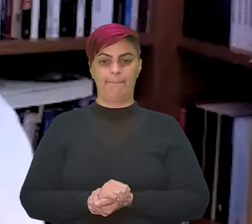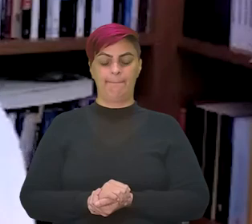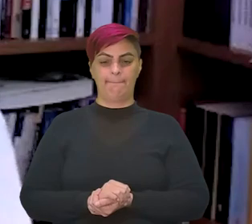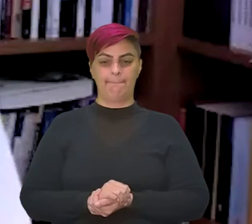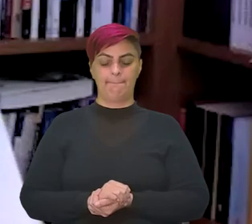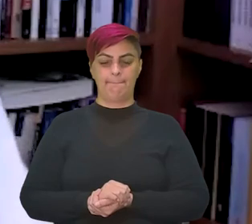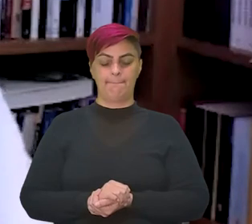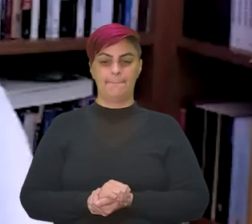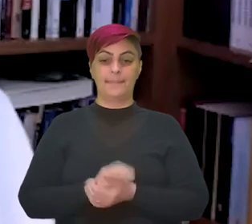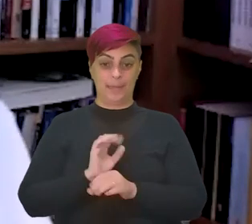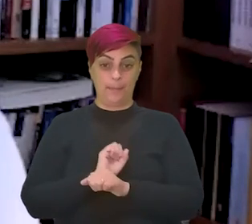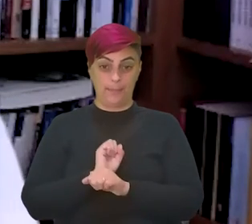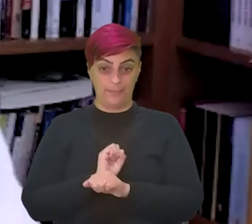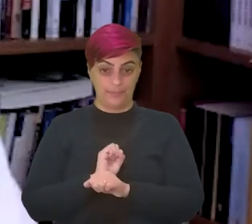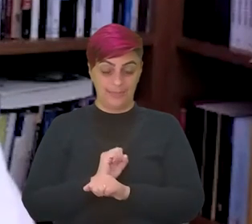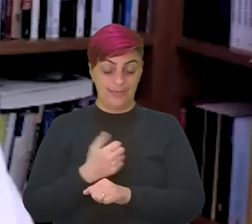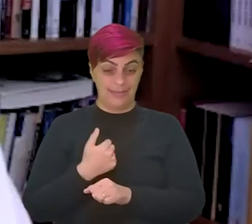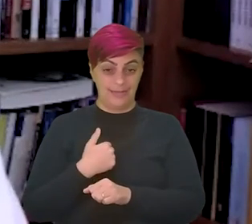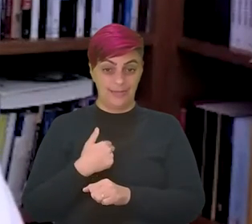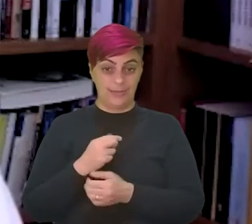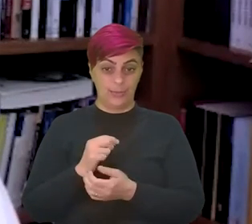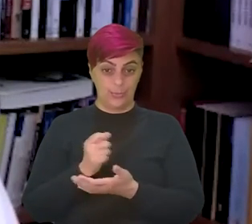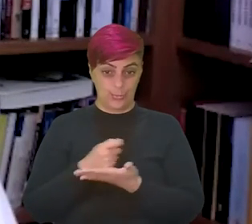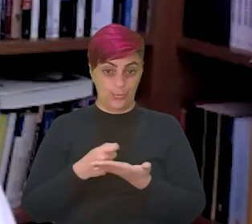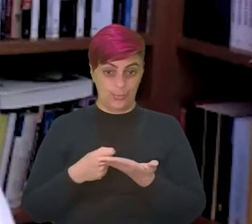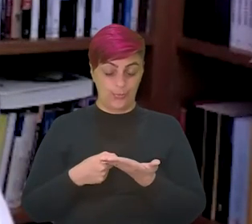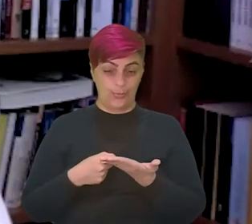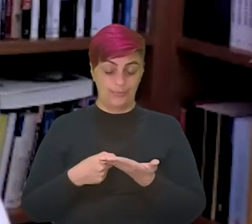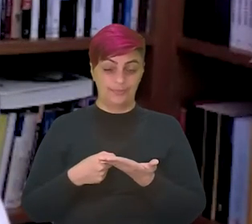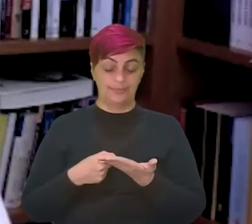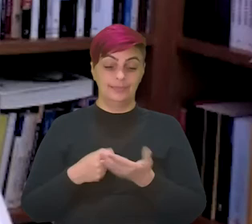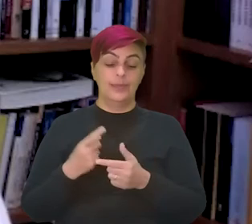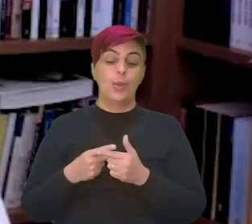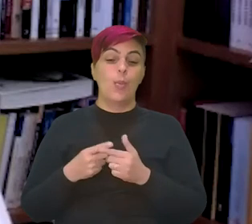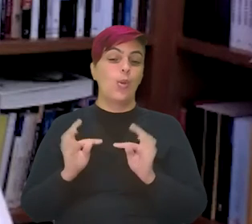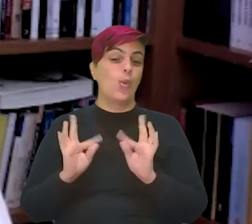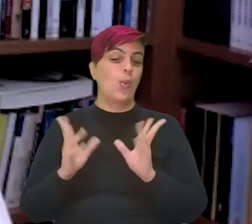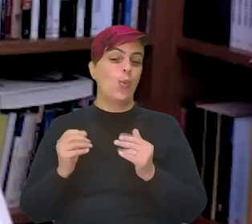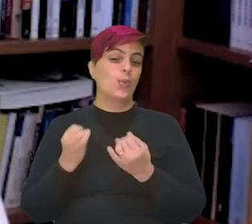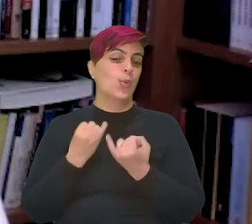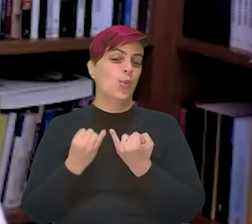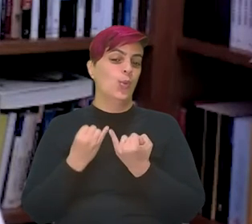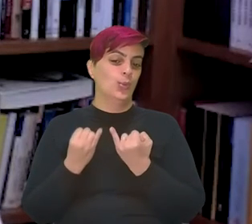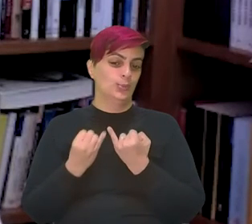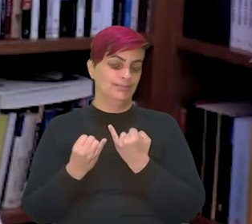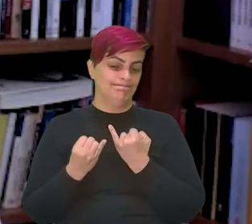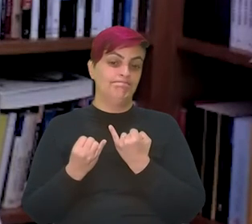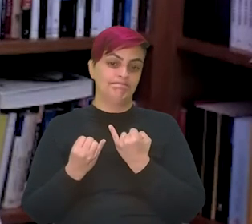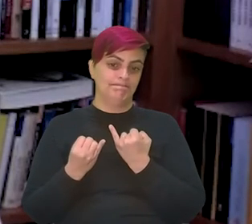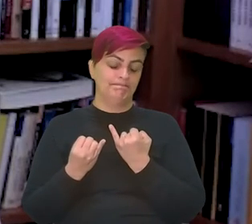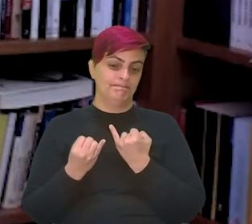da... Peraí, eu devo ter em algum lugar. Porque são todos muito